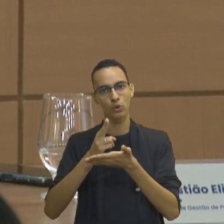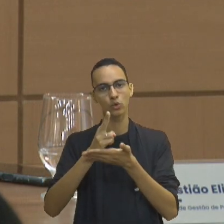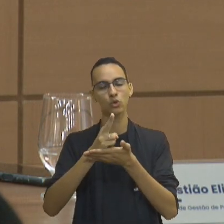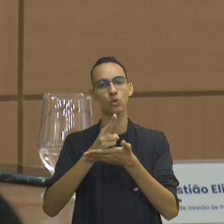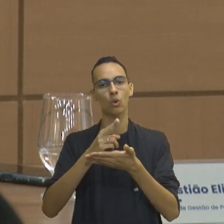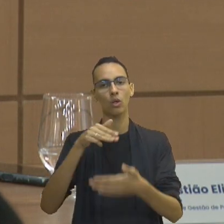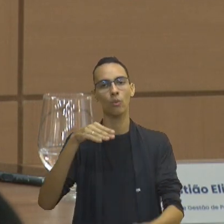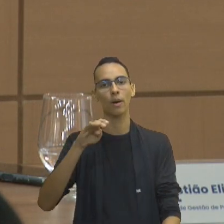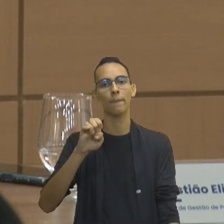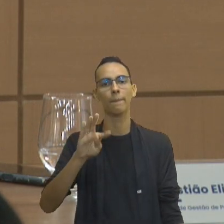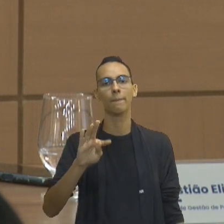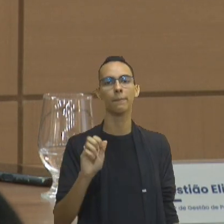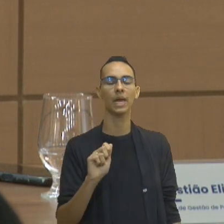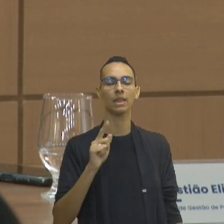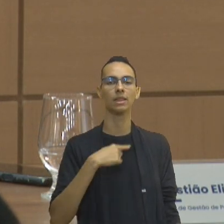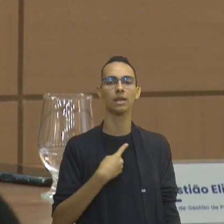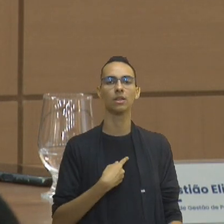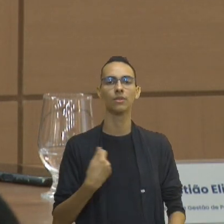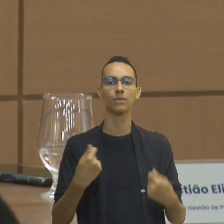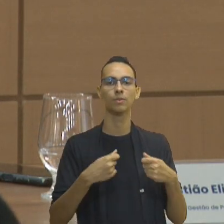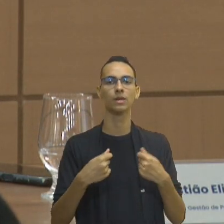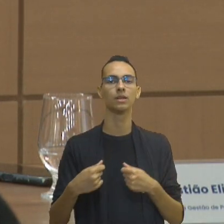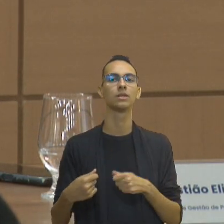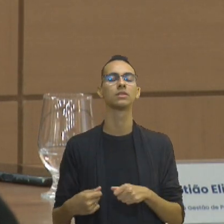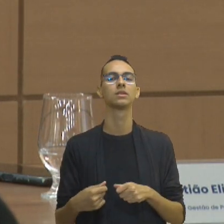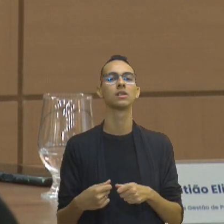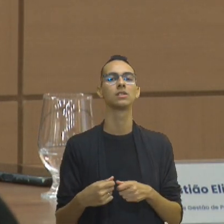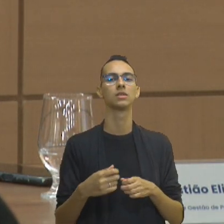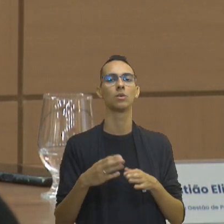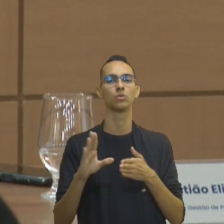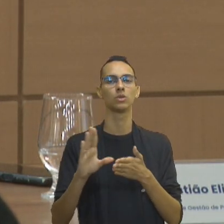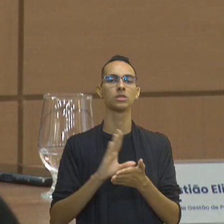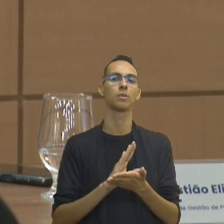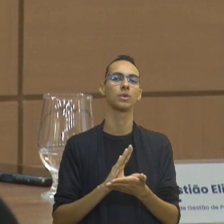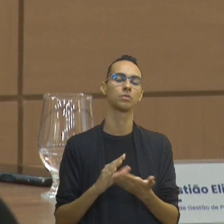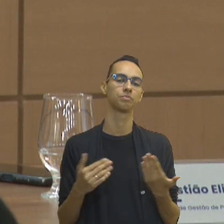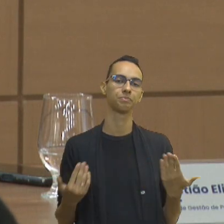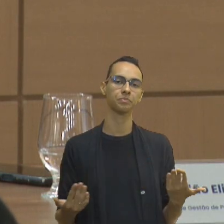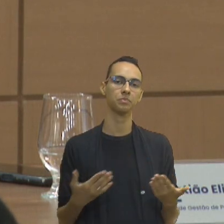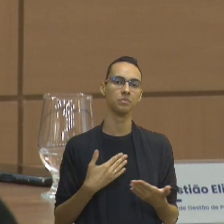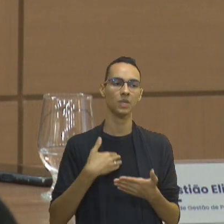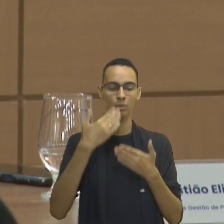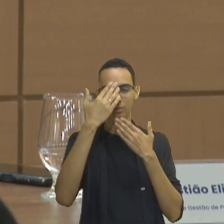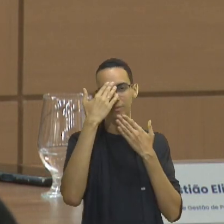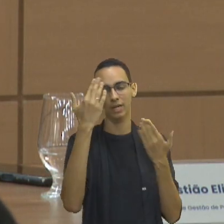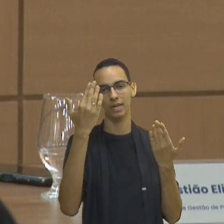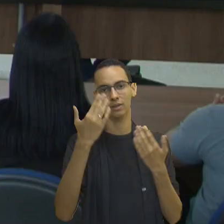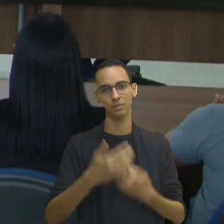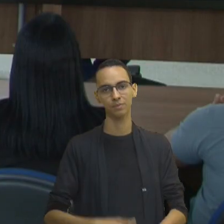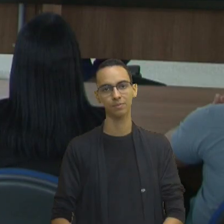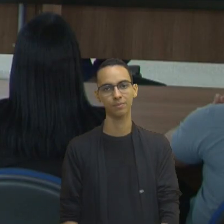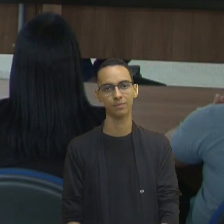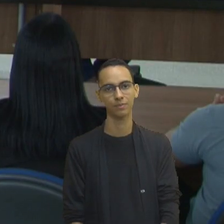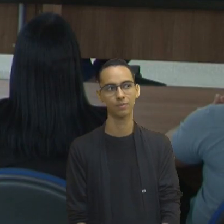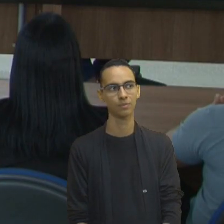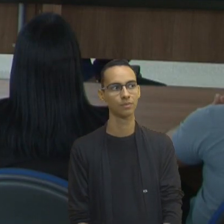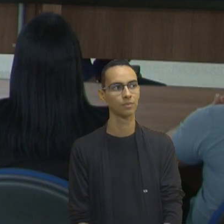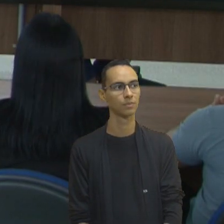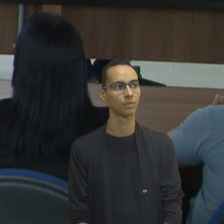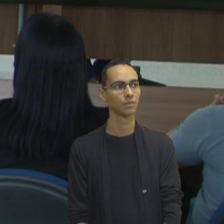meta necessária para o ajuste do orçamento. Seria isso, eu fico à disposição. Obrigado.